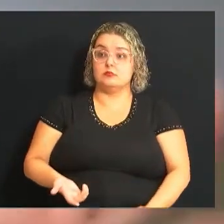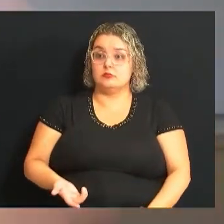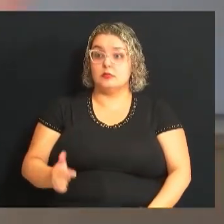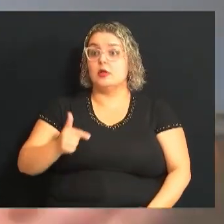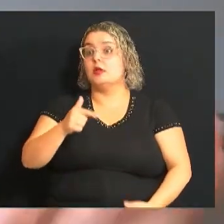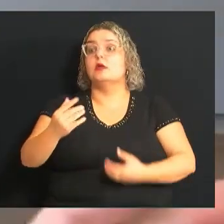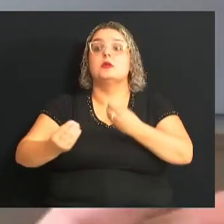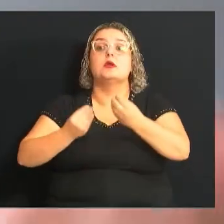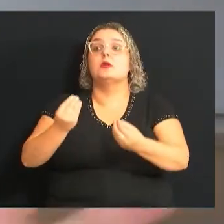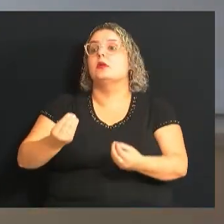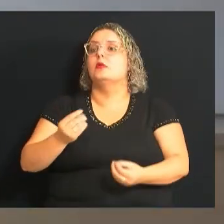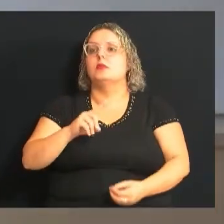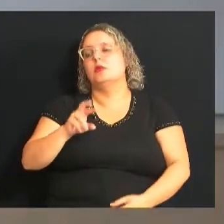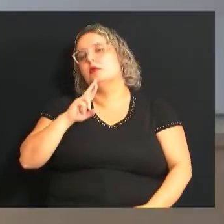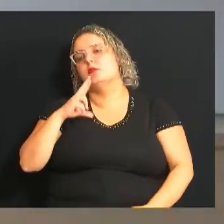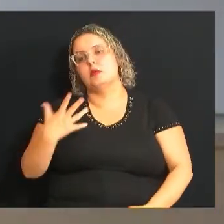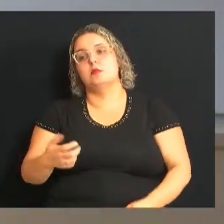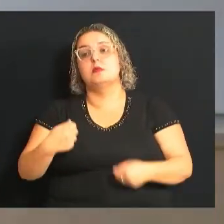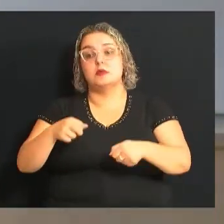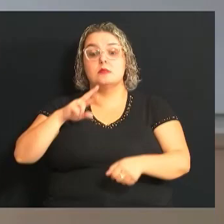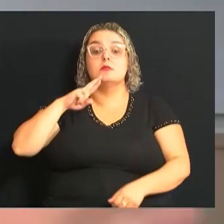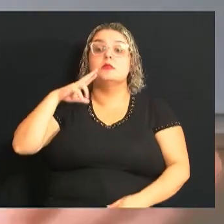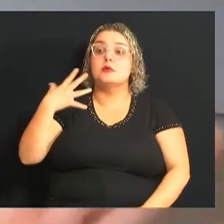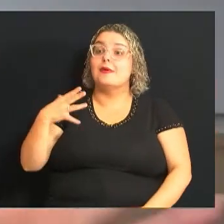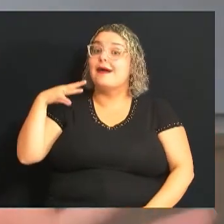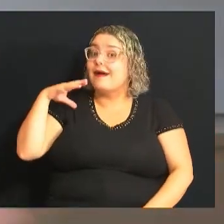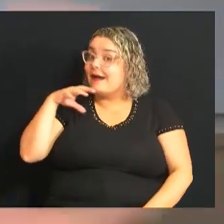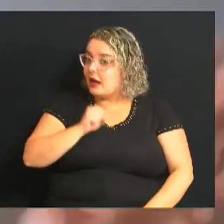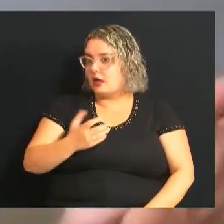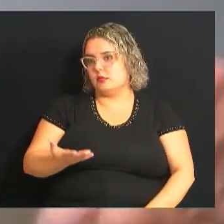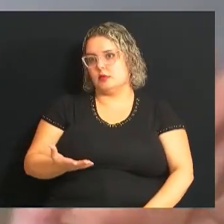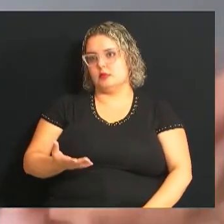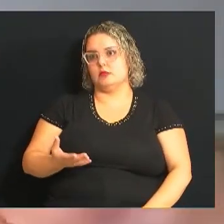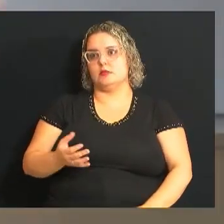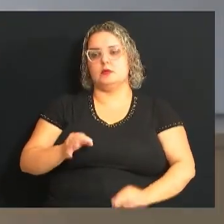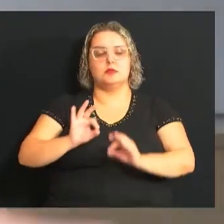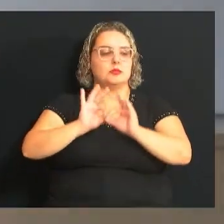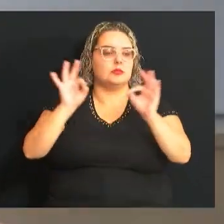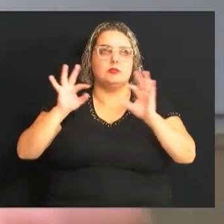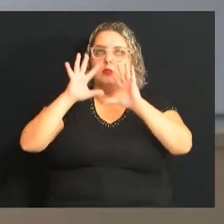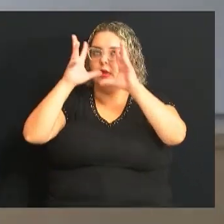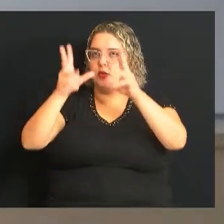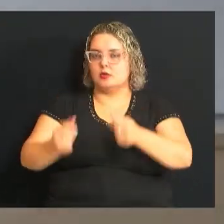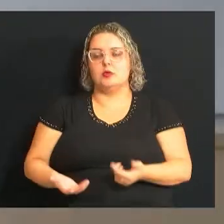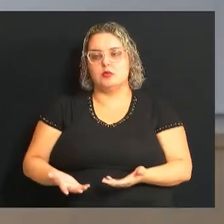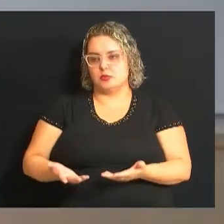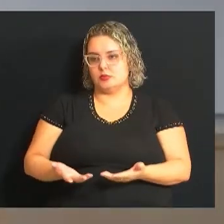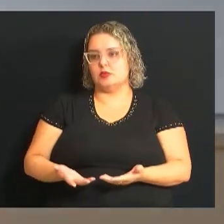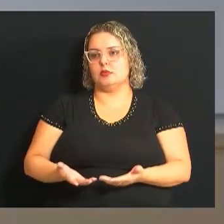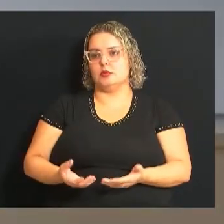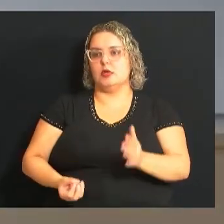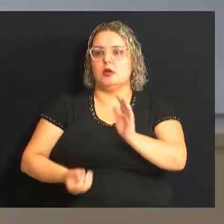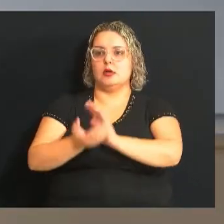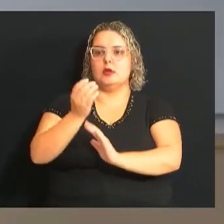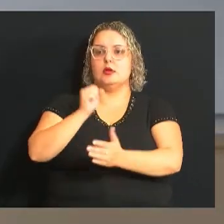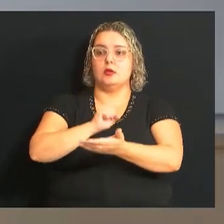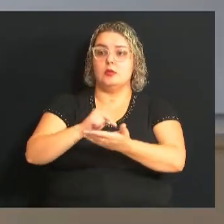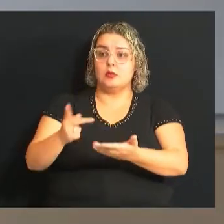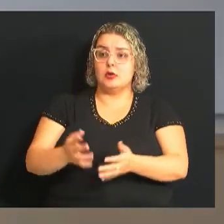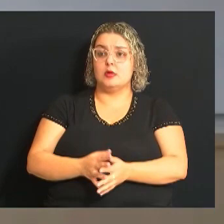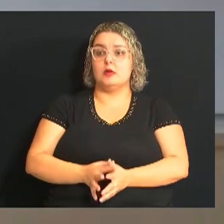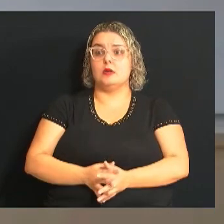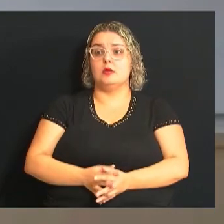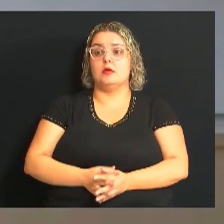não resolver. Precisa ter uma solução, e uma solução que fosse de longo alcance para todo mundo. Por isso eu criei o aplicativo, para que a